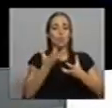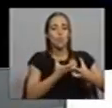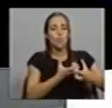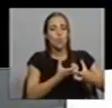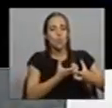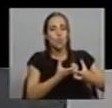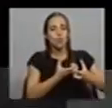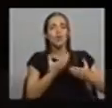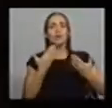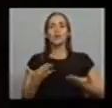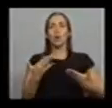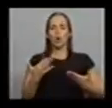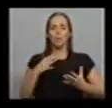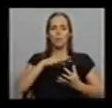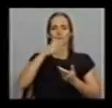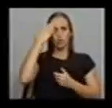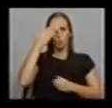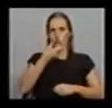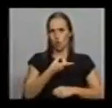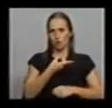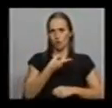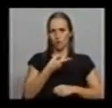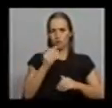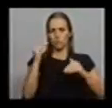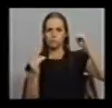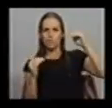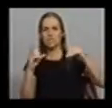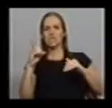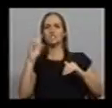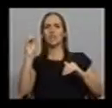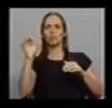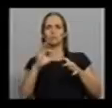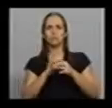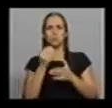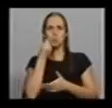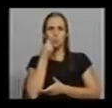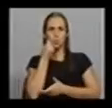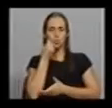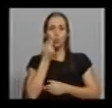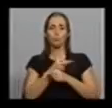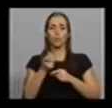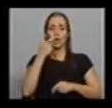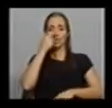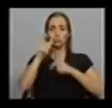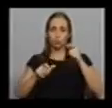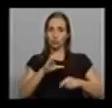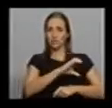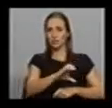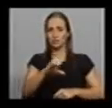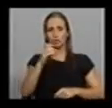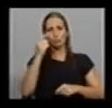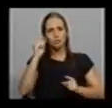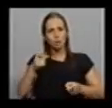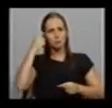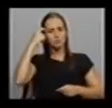entre o planeta 9 e estes 6 graus de inclinação? É que os cientistas que começaram por admitir a existência deste planeta